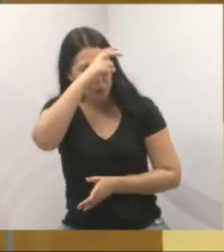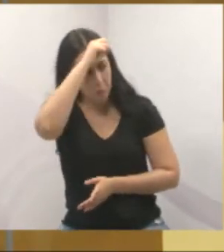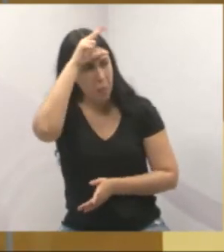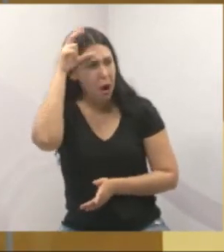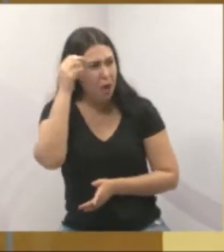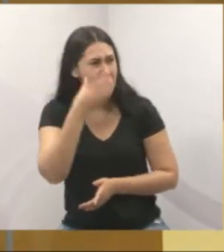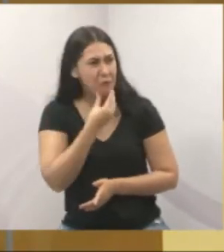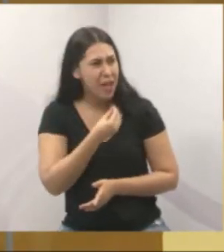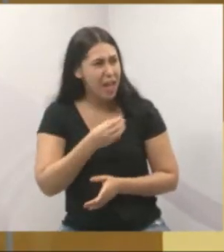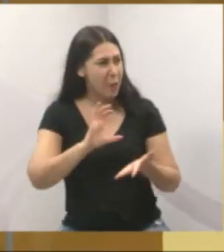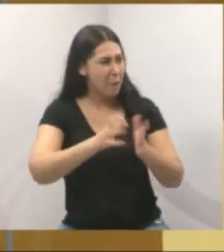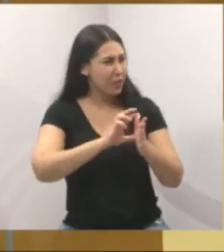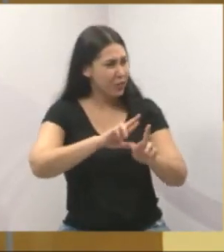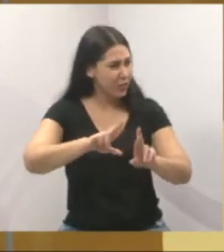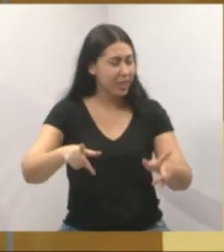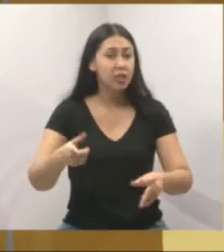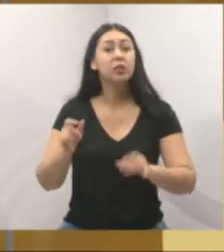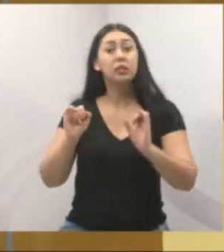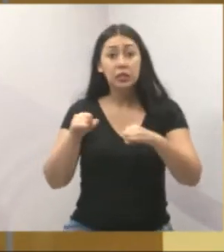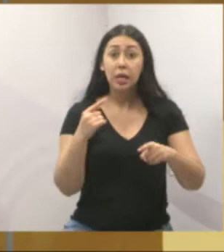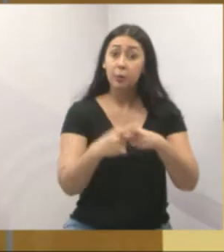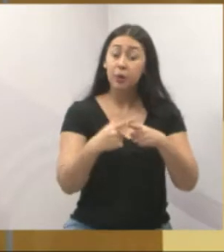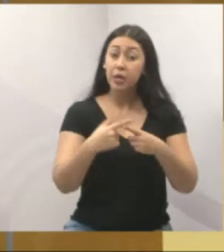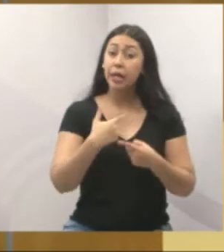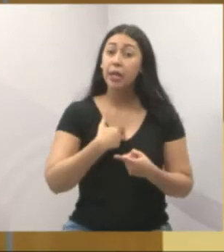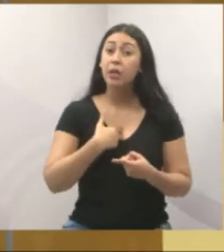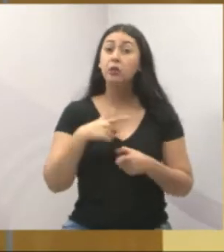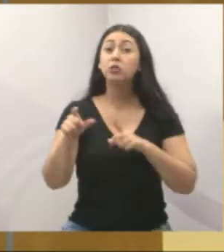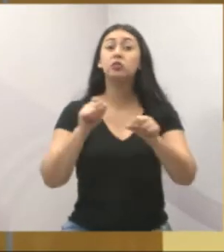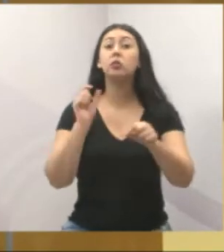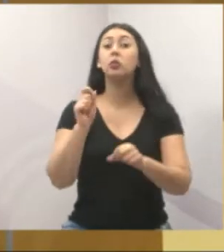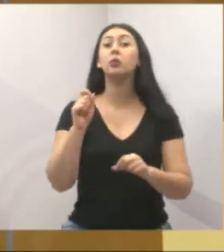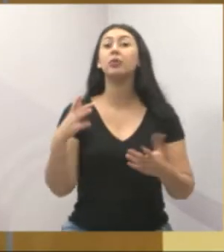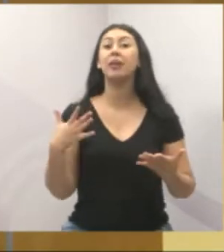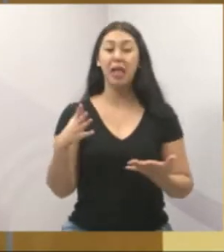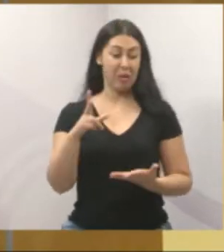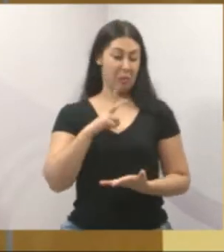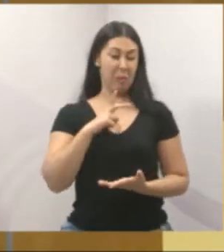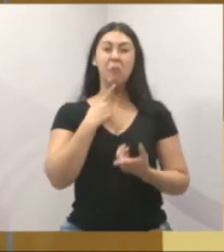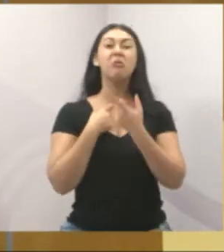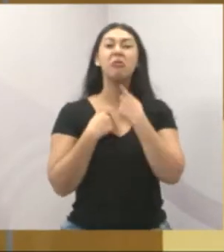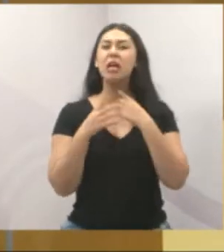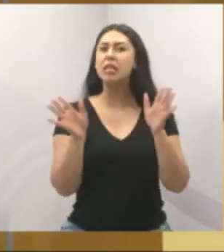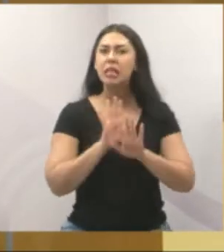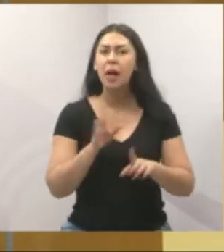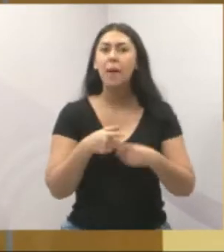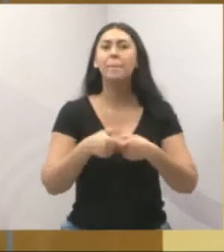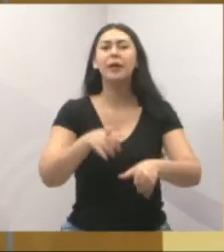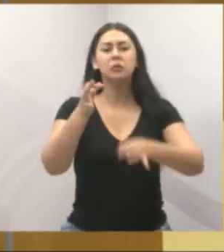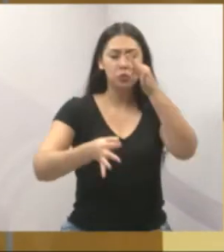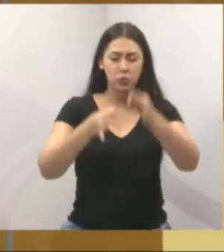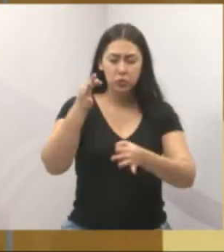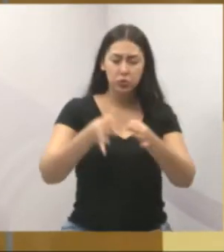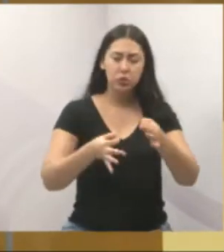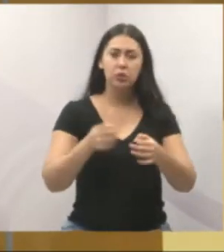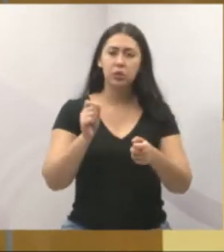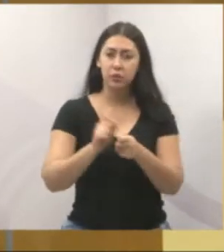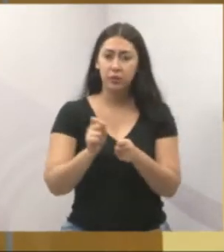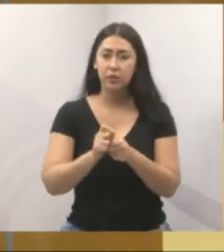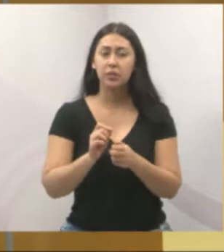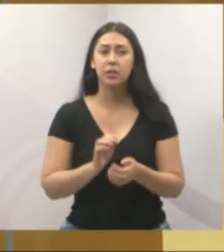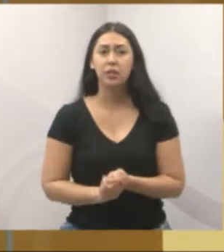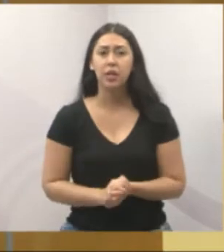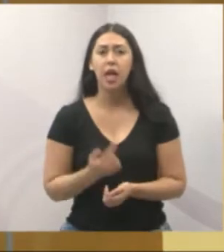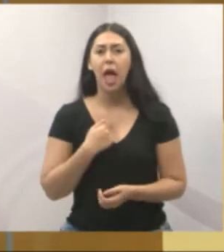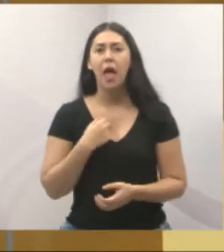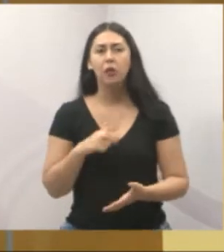PSDB? Defendi, porque o que está em jogo para mim não é um interesse político, é um interesse de justiça. E naquele momento